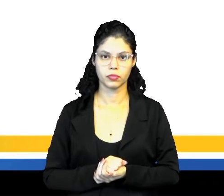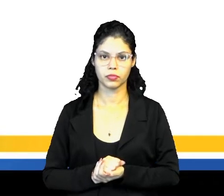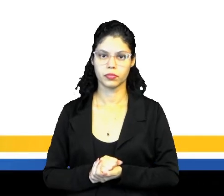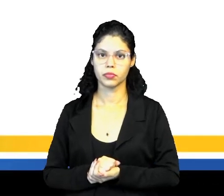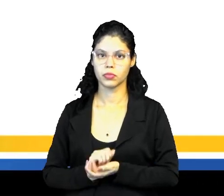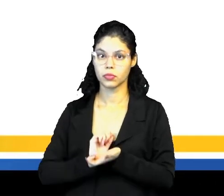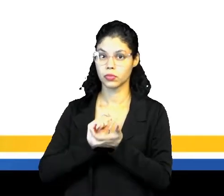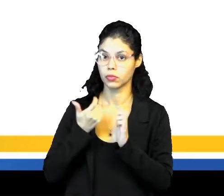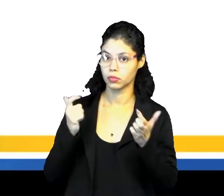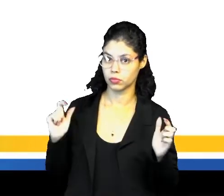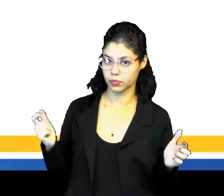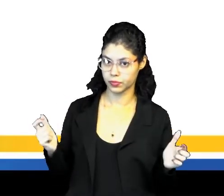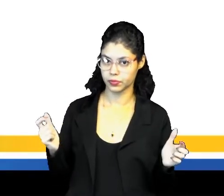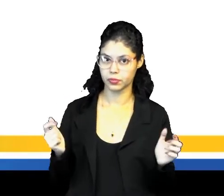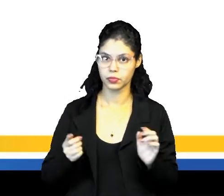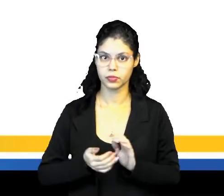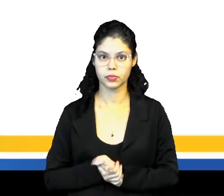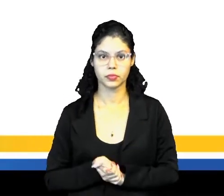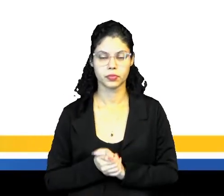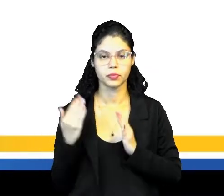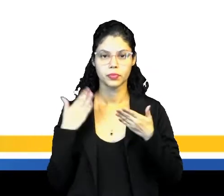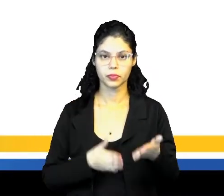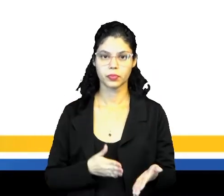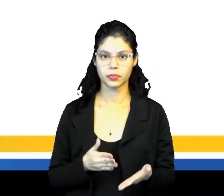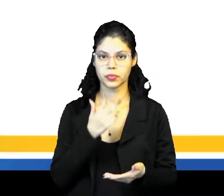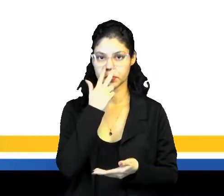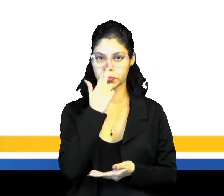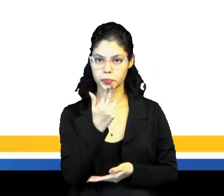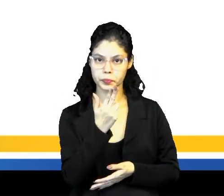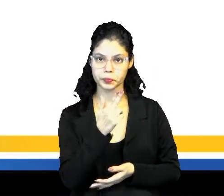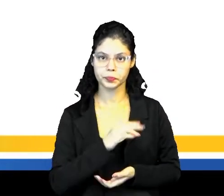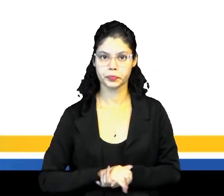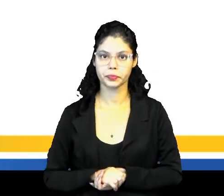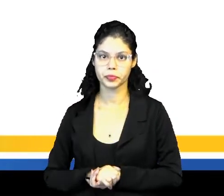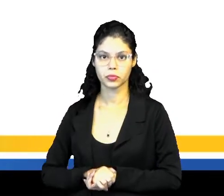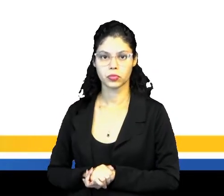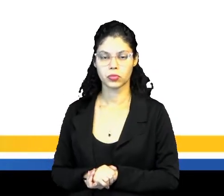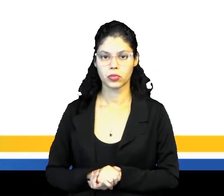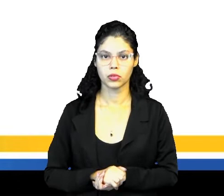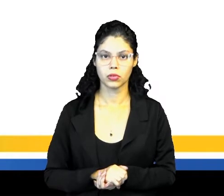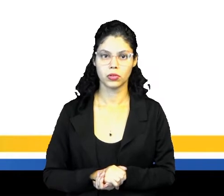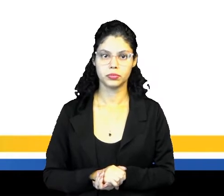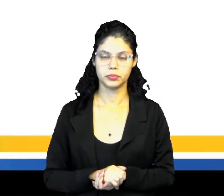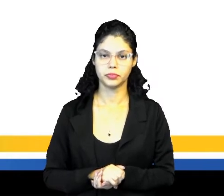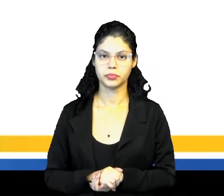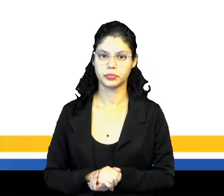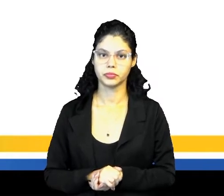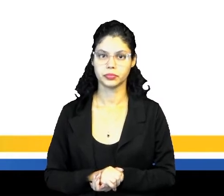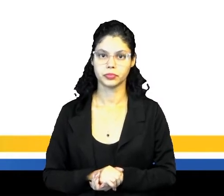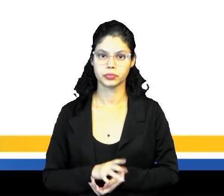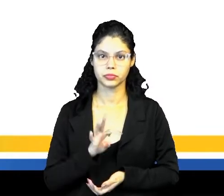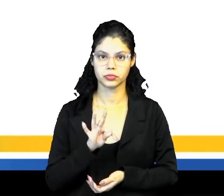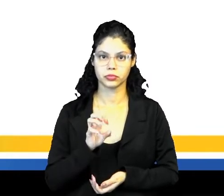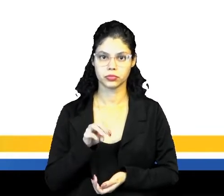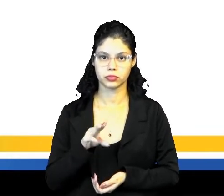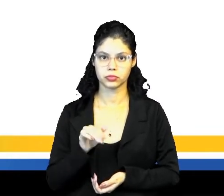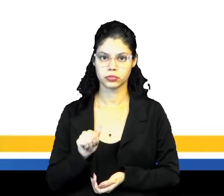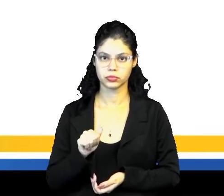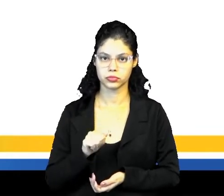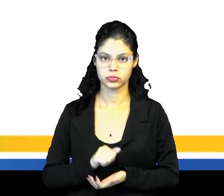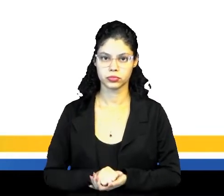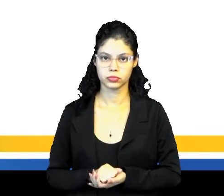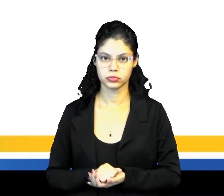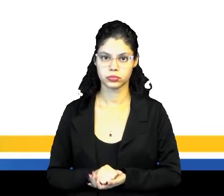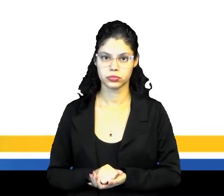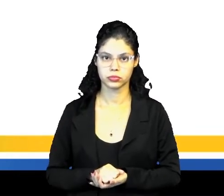Turn up significa aumentar, chegar, aparecer inesperadamente, né? Turn into